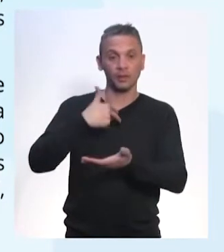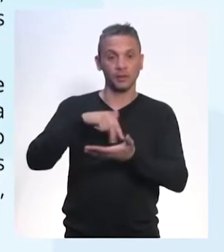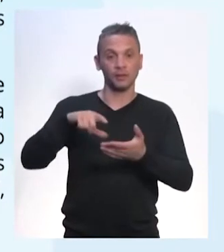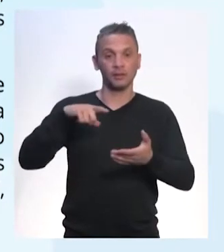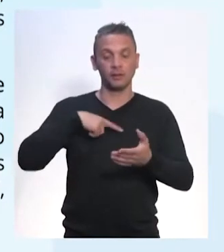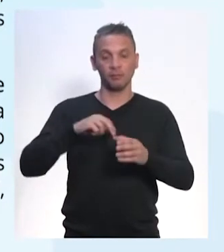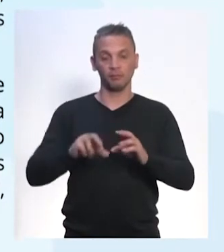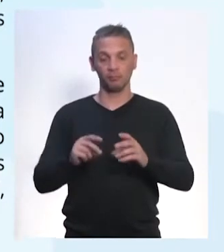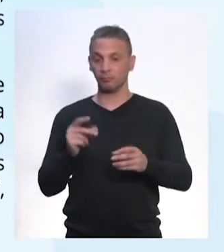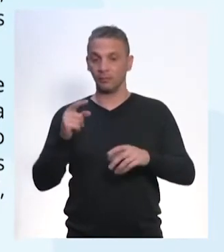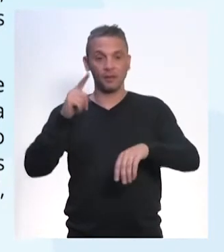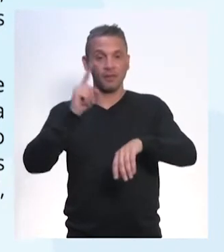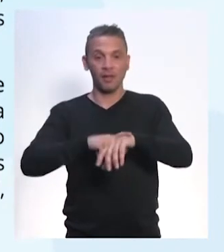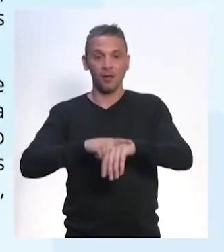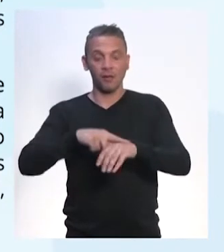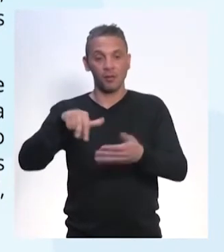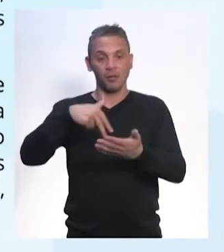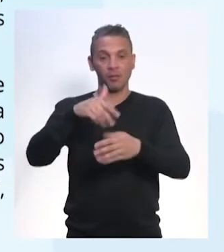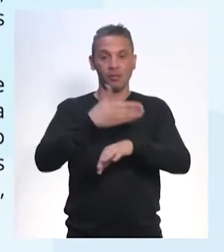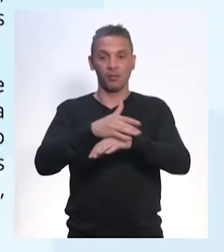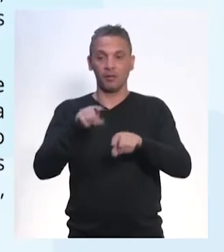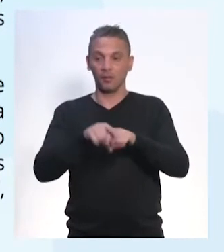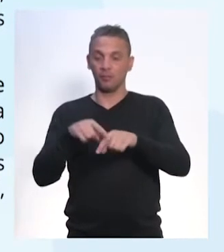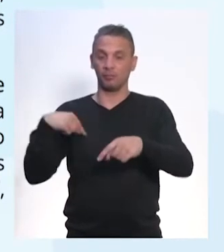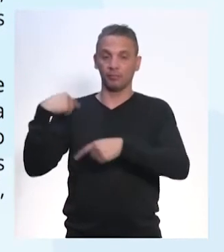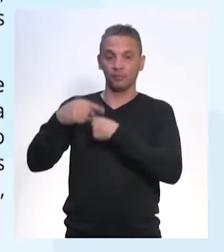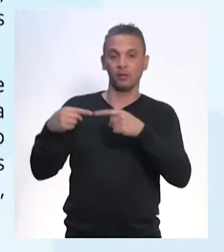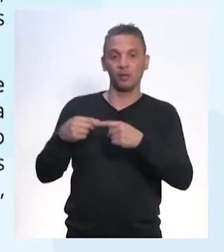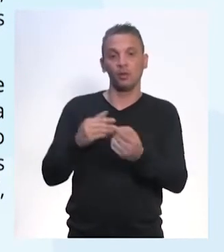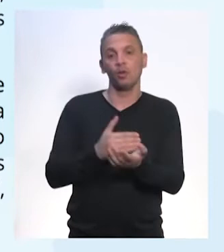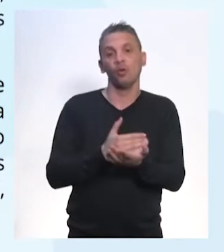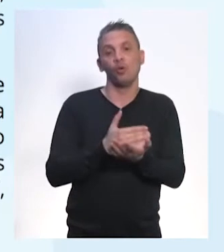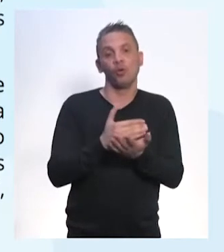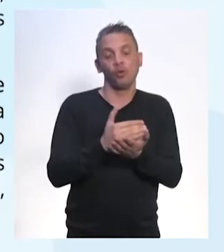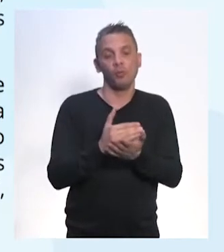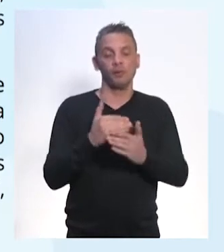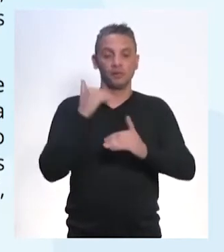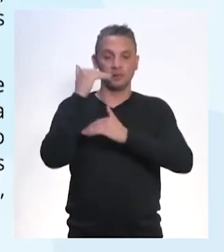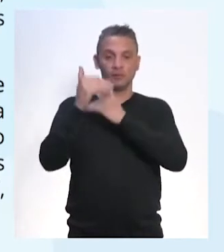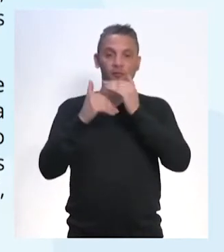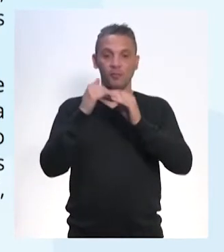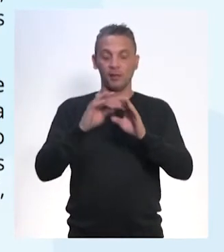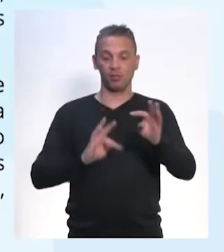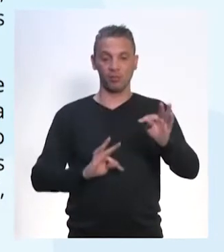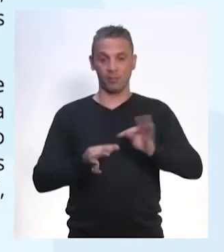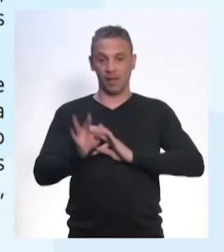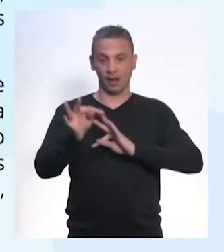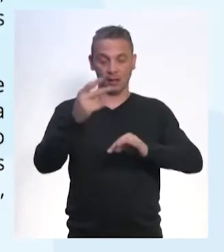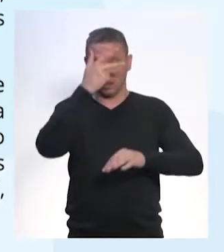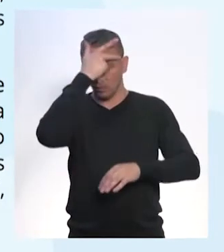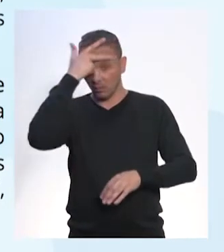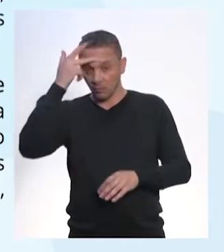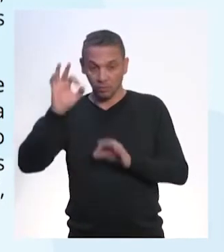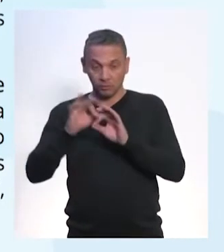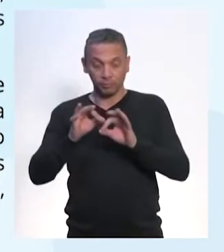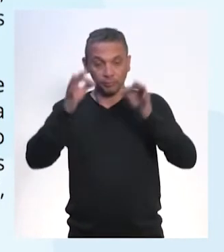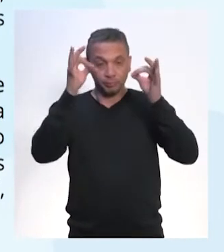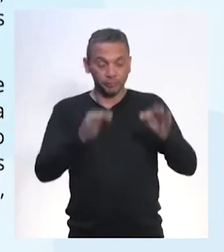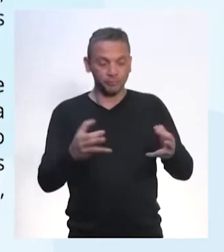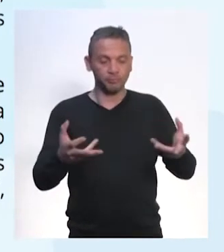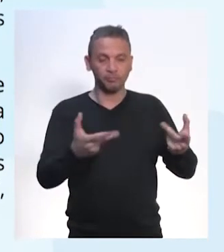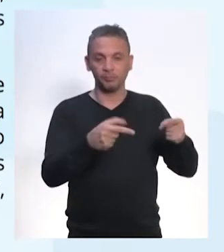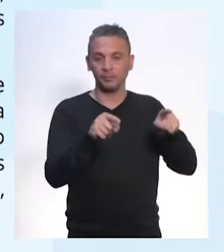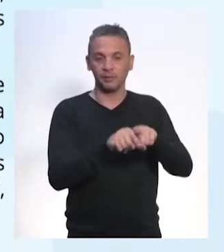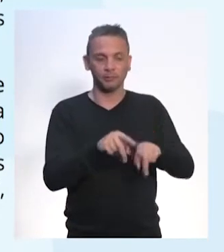improviso nas suas origens, ou a partir de determinado ponto, onde ocorre o desenvolvimento da técnica em seu registro, tornando-a perene,